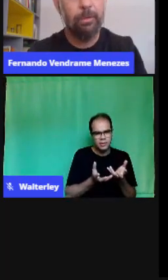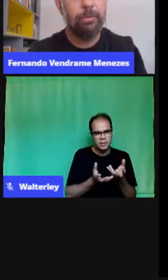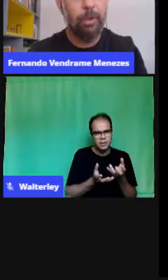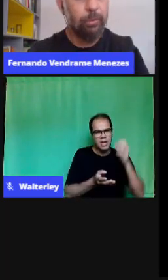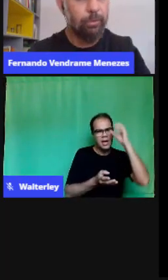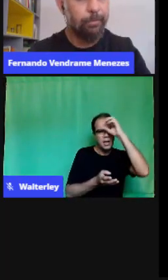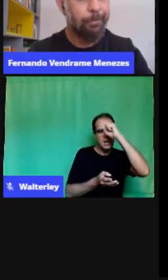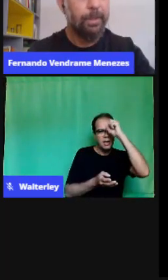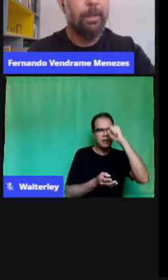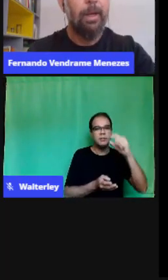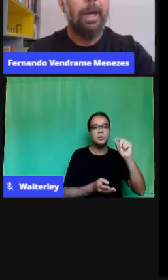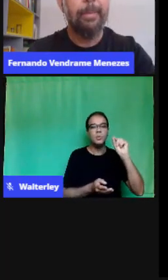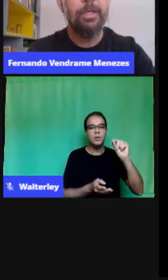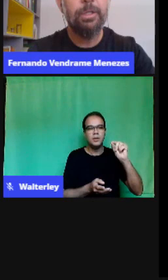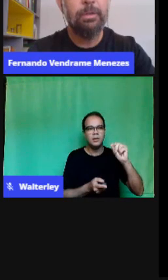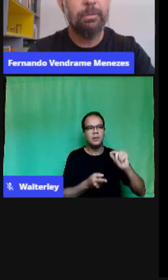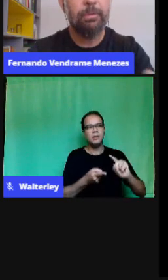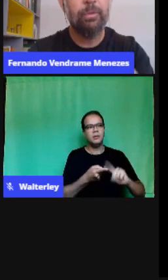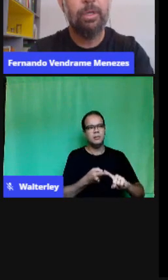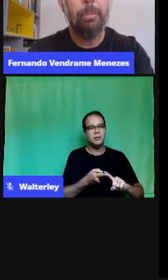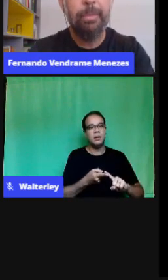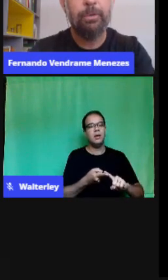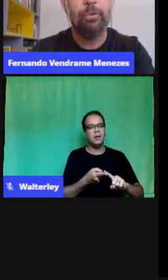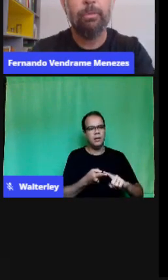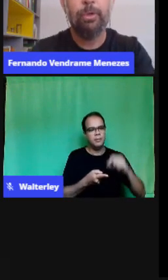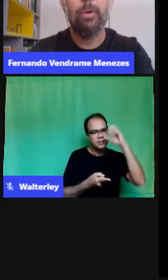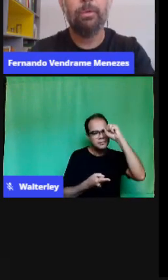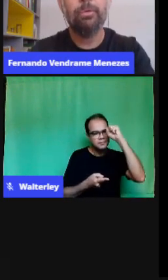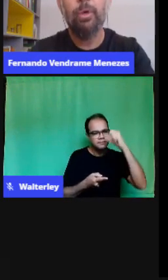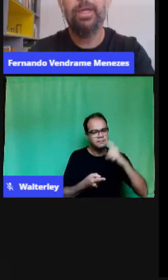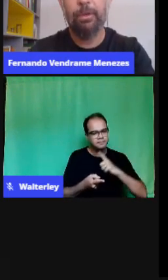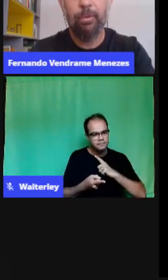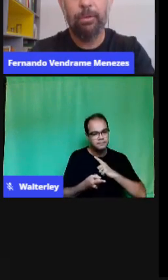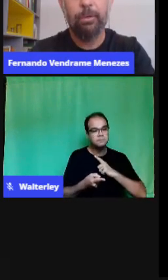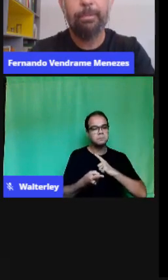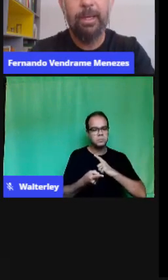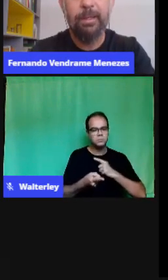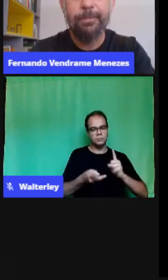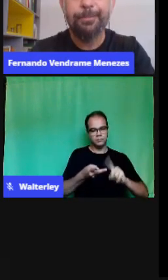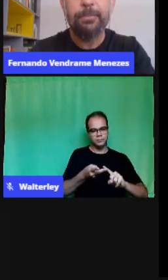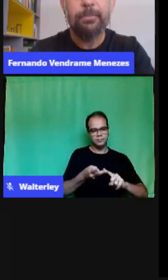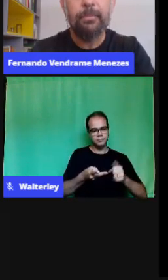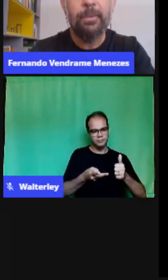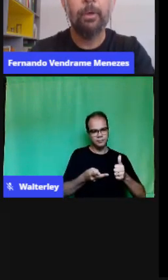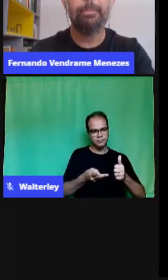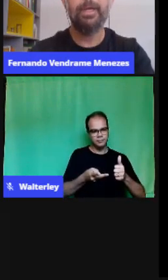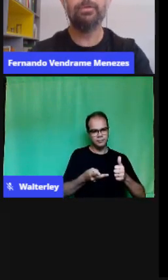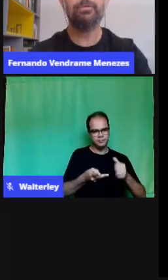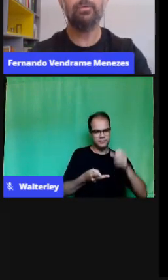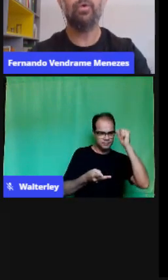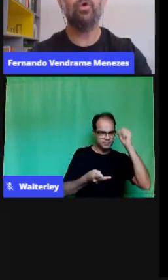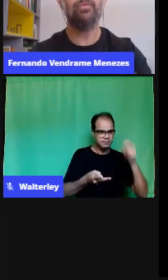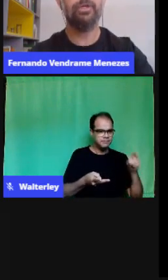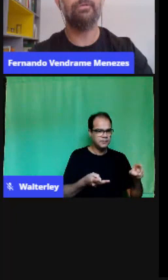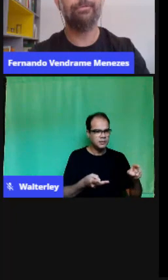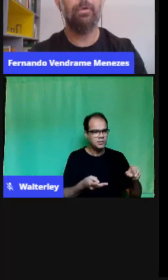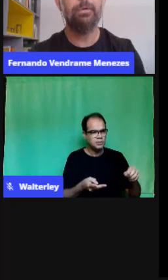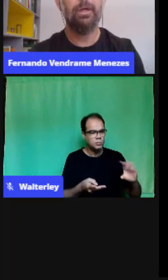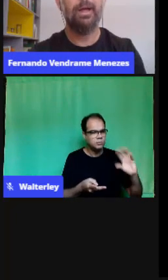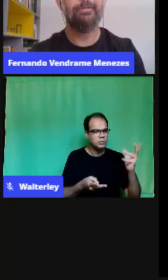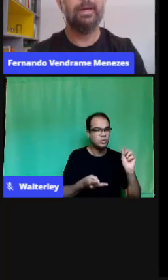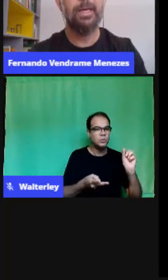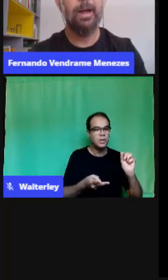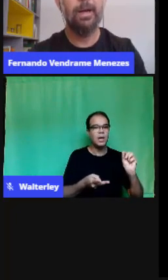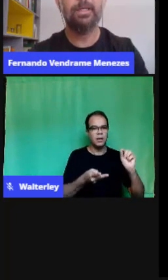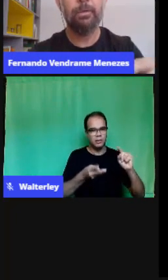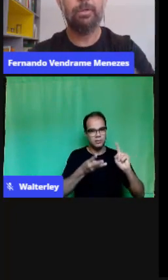histórico, daquele conteúdo. A partir do que eu penso sobre o que eu quero que o aluno aprenda, eu penso como que eu